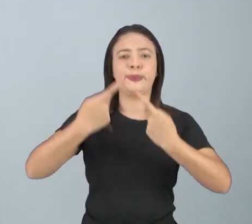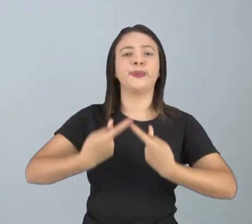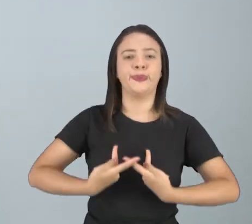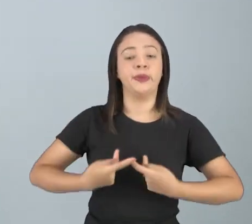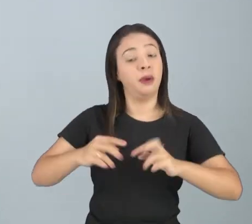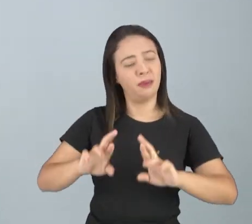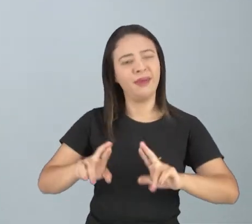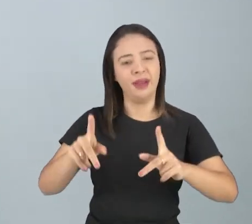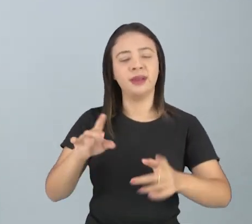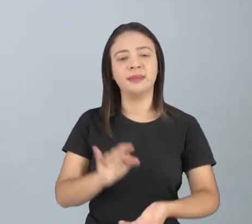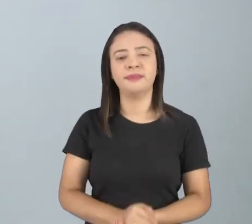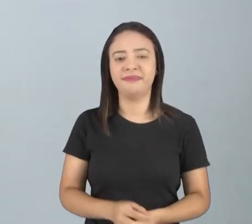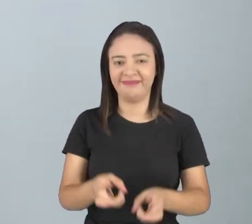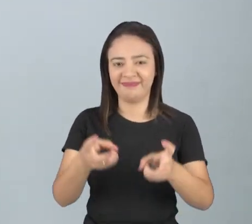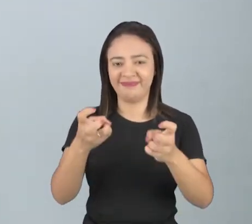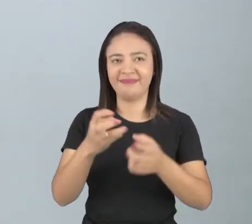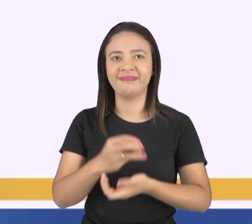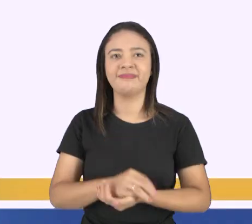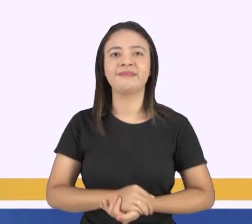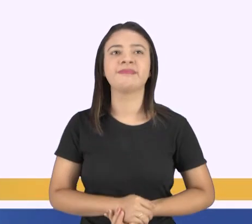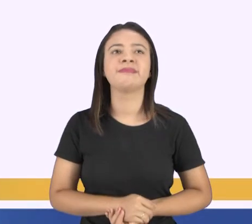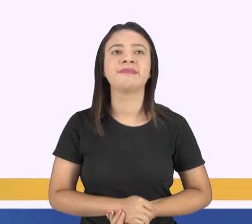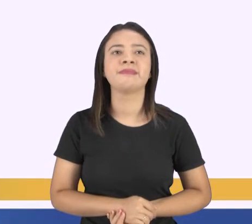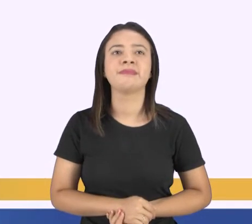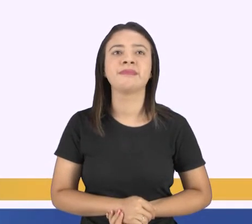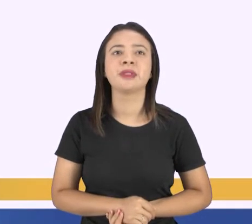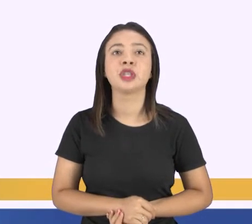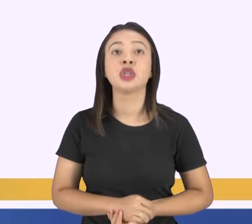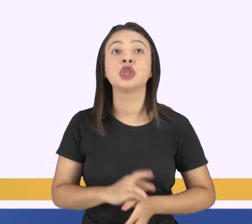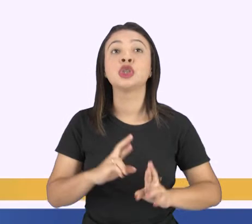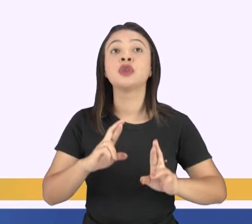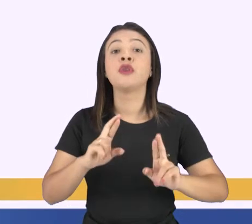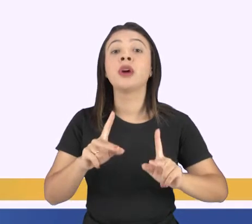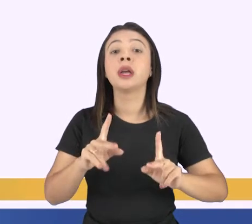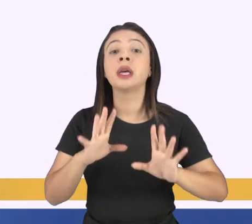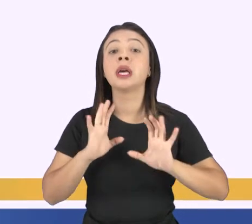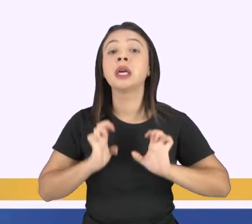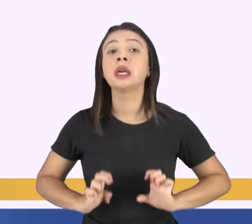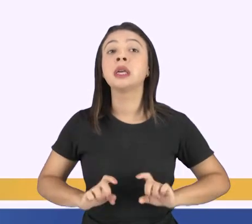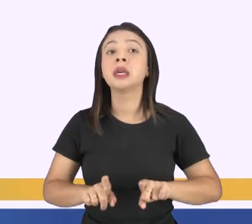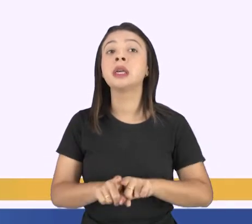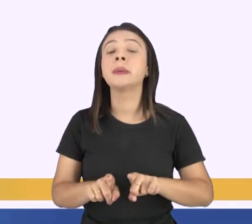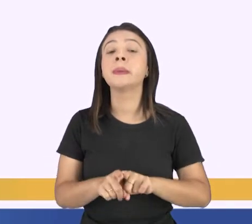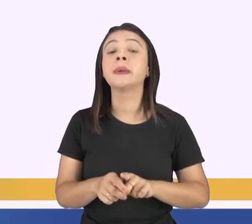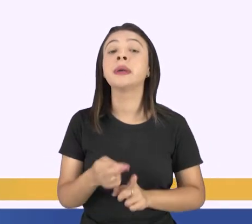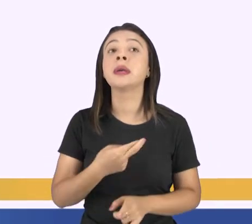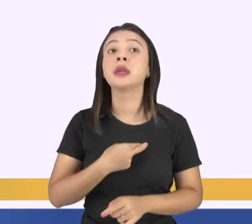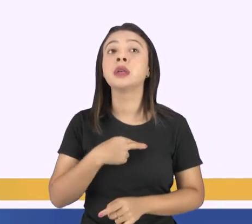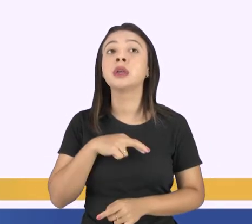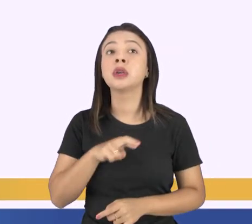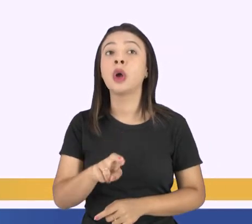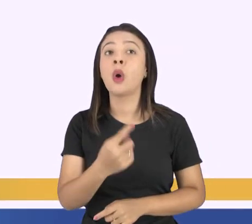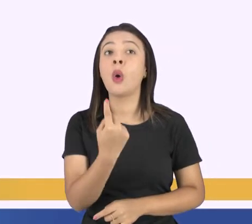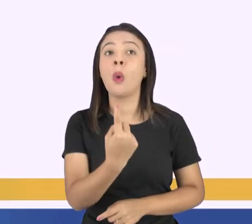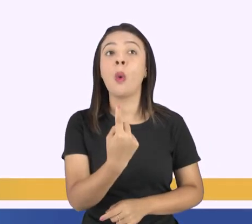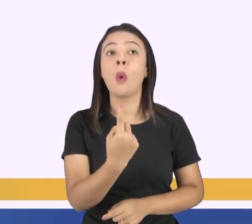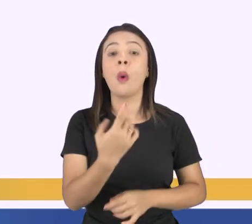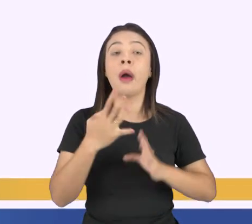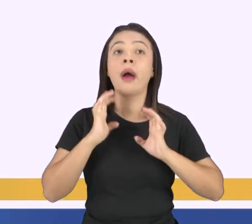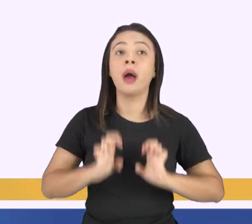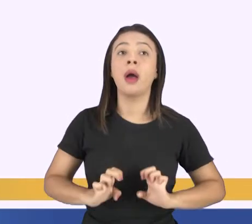bem legal, tudo bem? Diferença entre questões éticas e religiosas. Questão ética deve ser discutida no